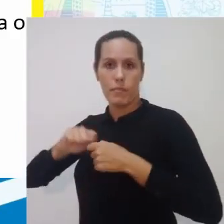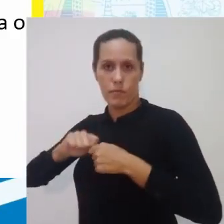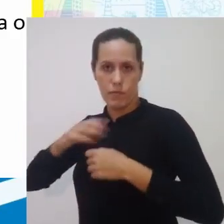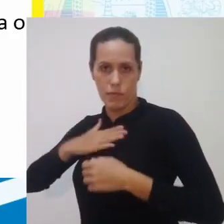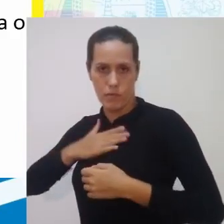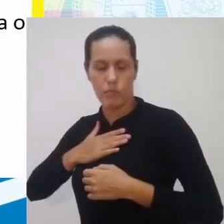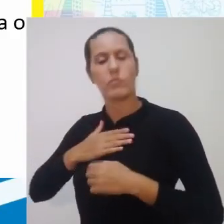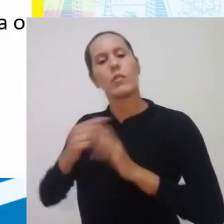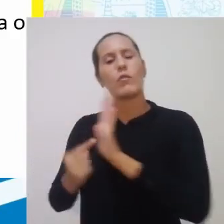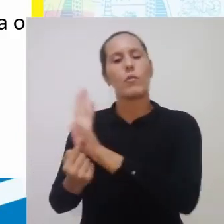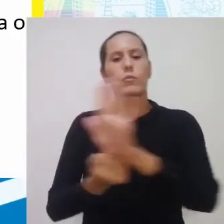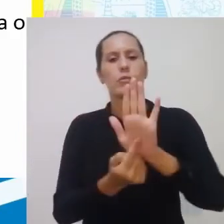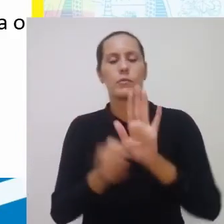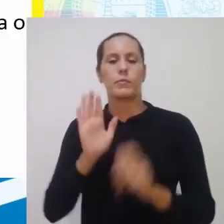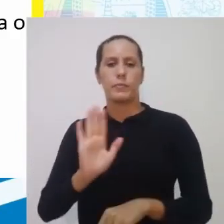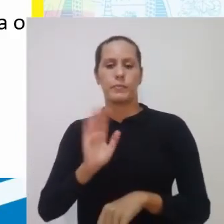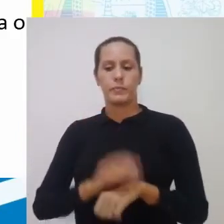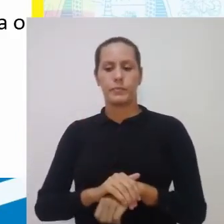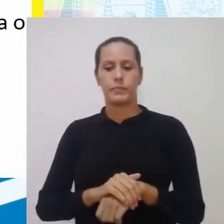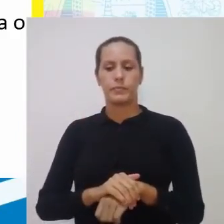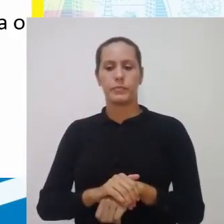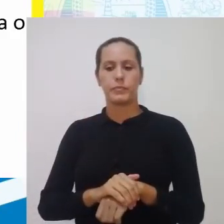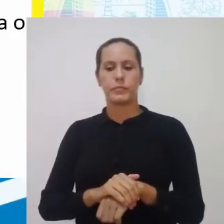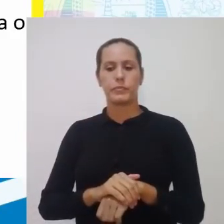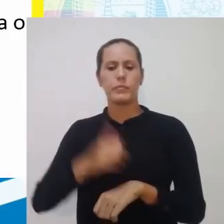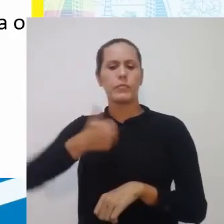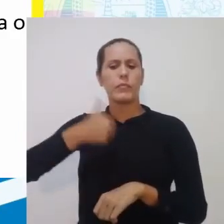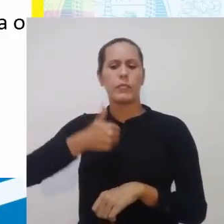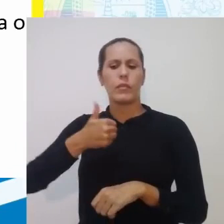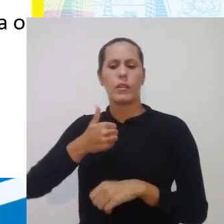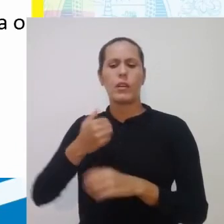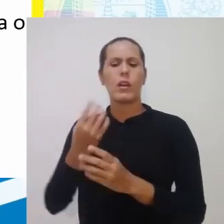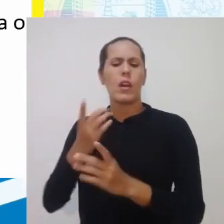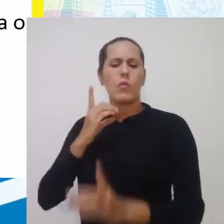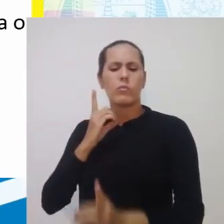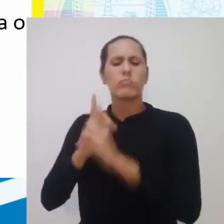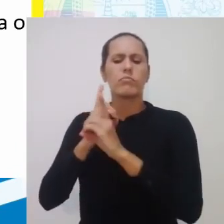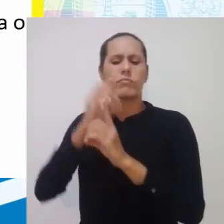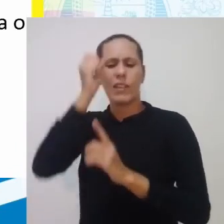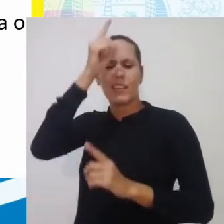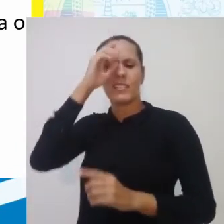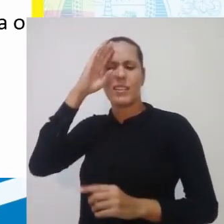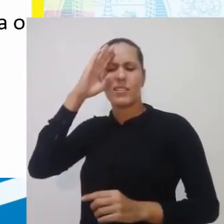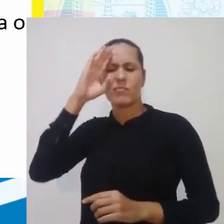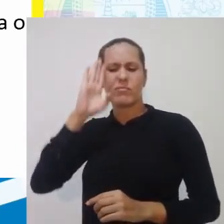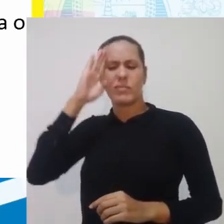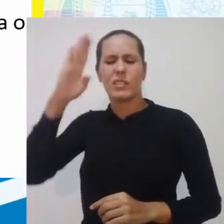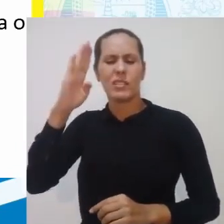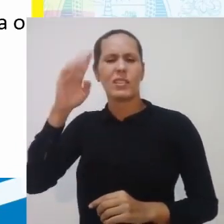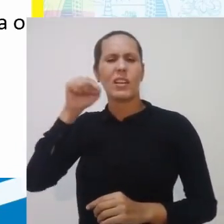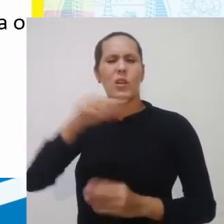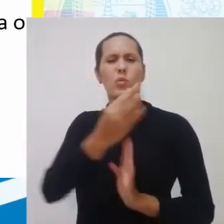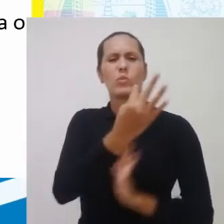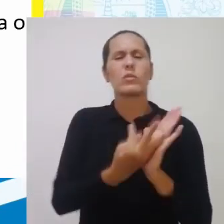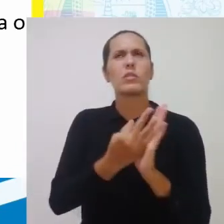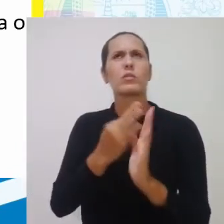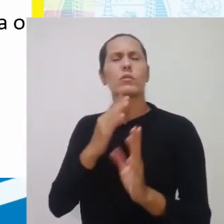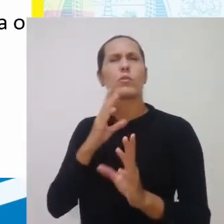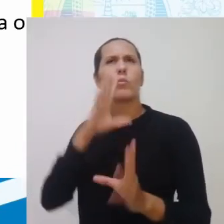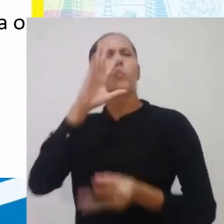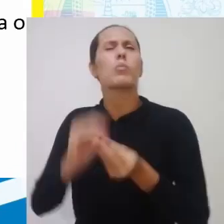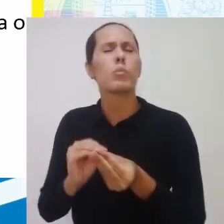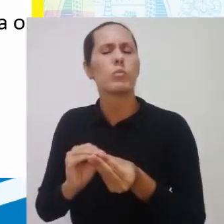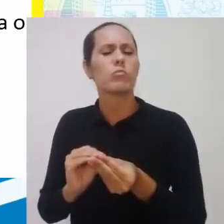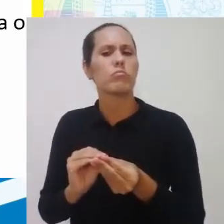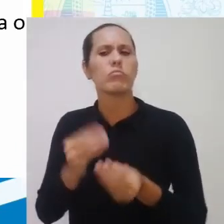mim quando vou fazer um resumo. Dá uma olhada. Como eu vou identificar a ideia central do texto que eu vou